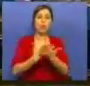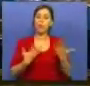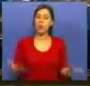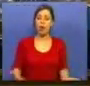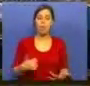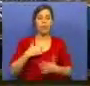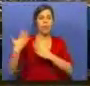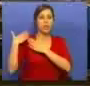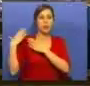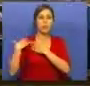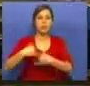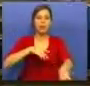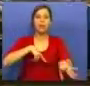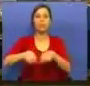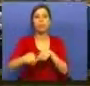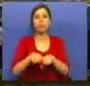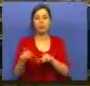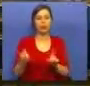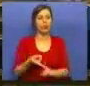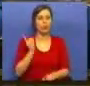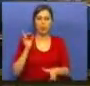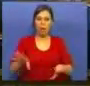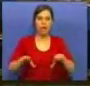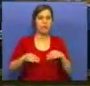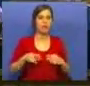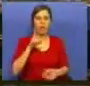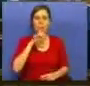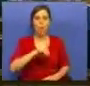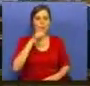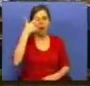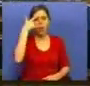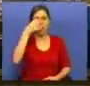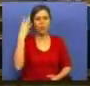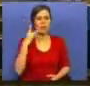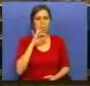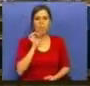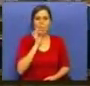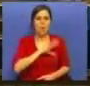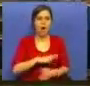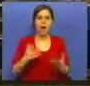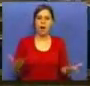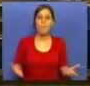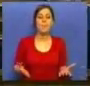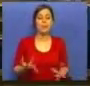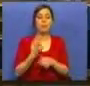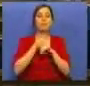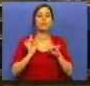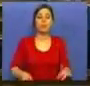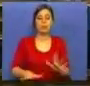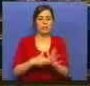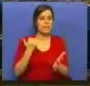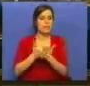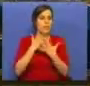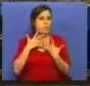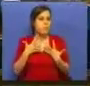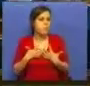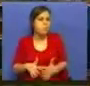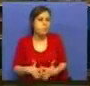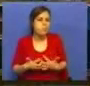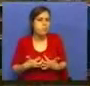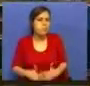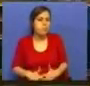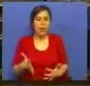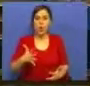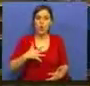da tutela política. Isso não é aceitável, nem é compreensível. Porquê? Porque ficará sempre a dúvida.